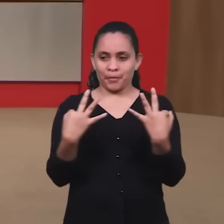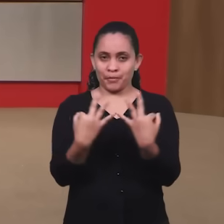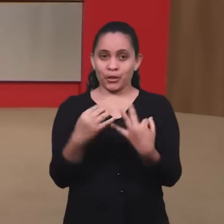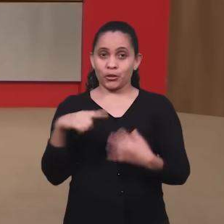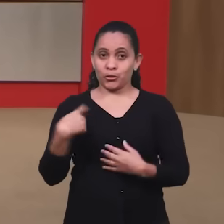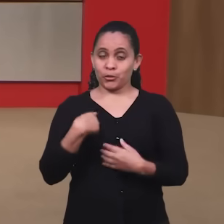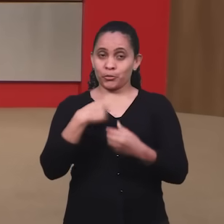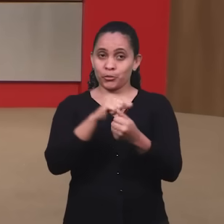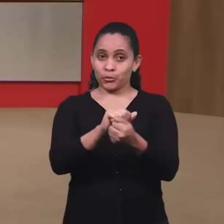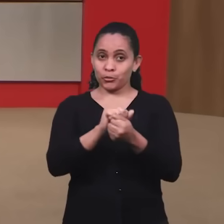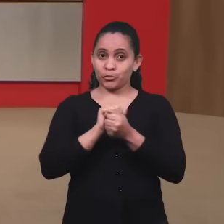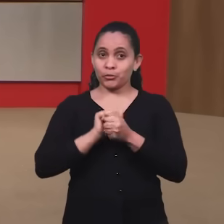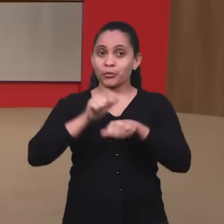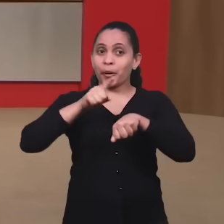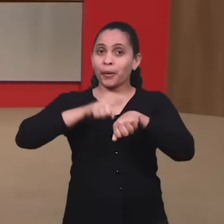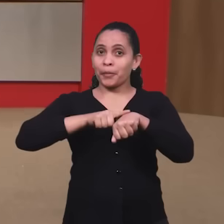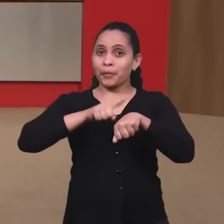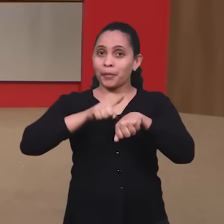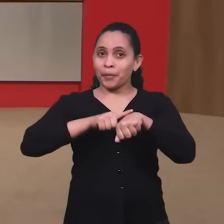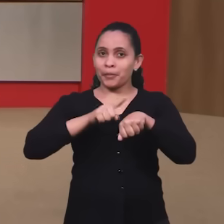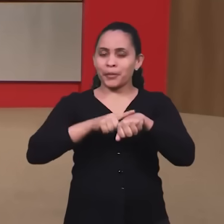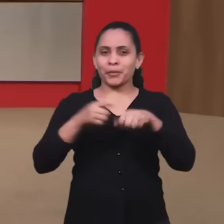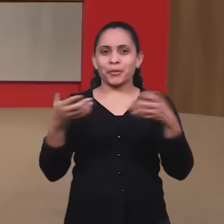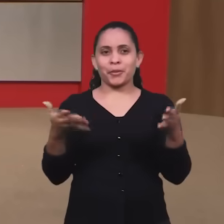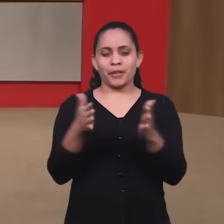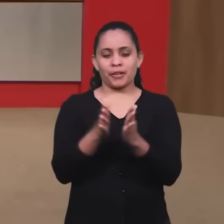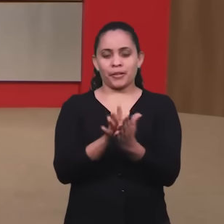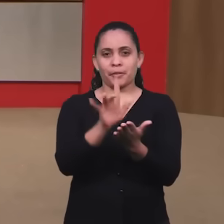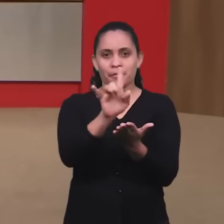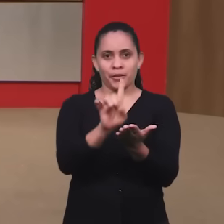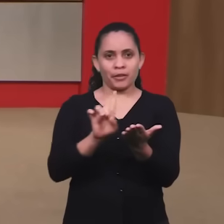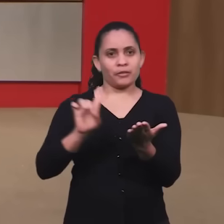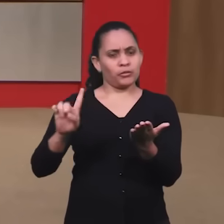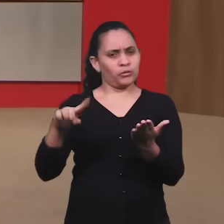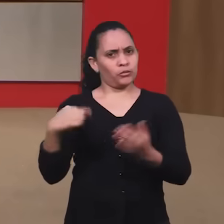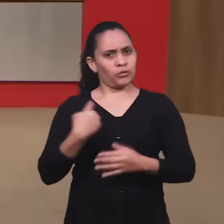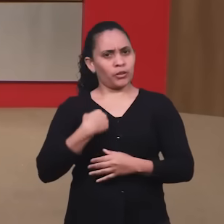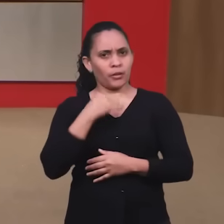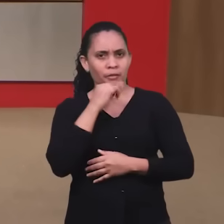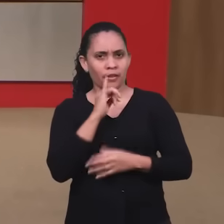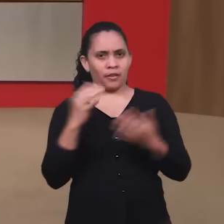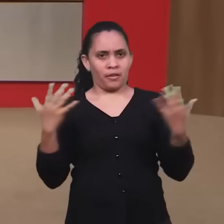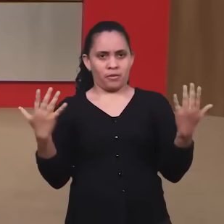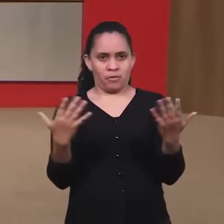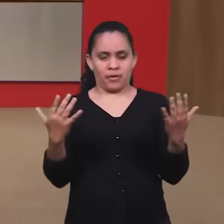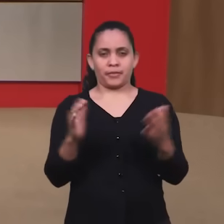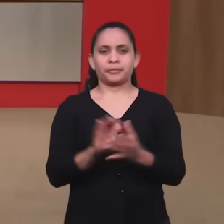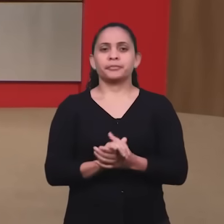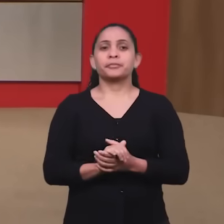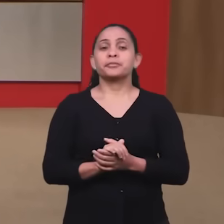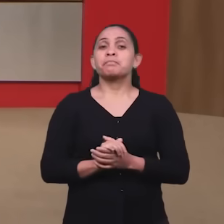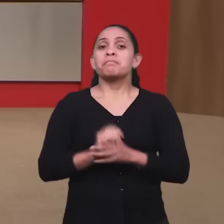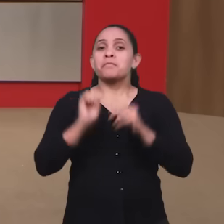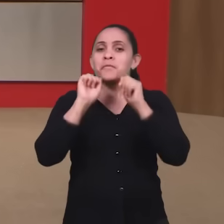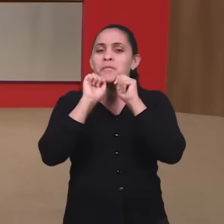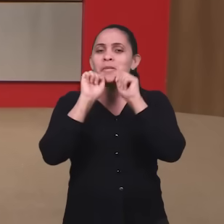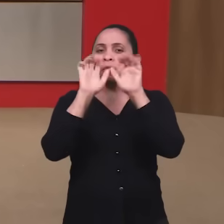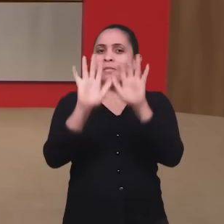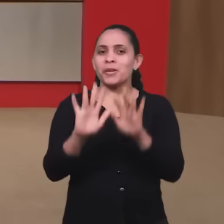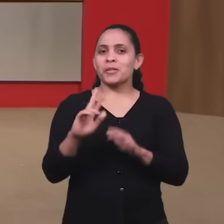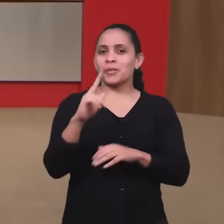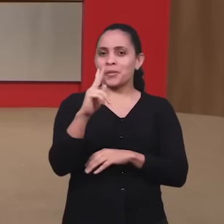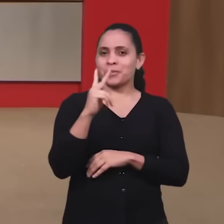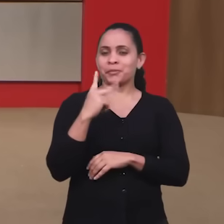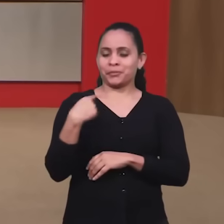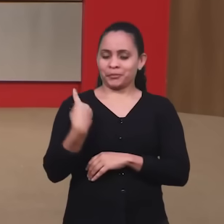família. Estamos aqui para um momento da palavra de Deus, vamos dela falar como uma palavra de